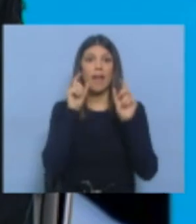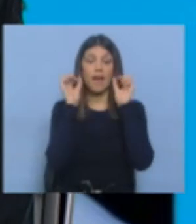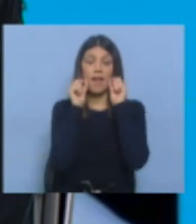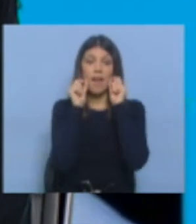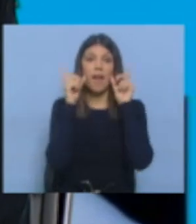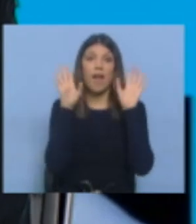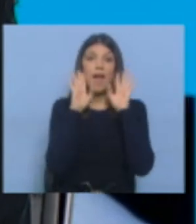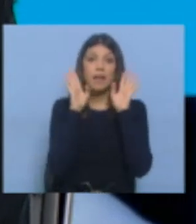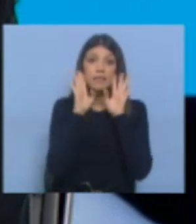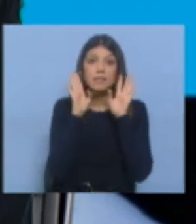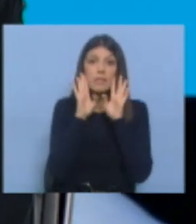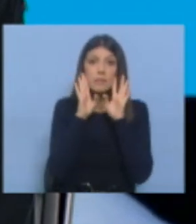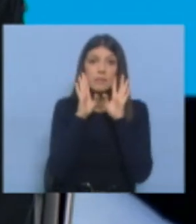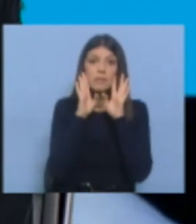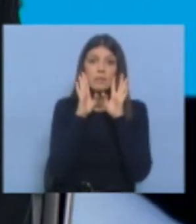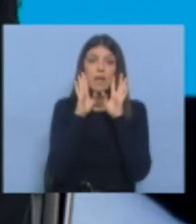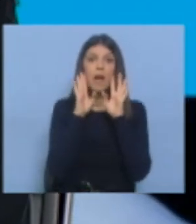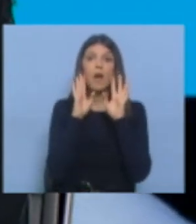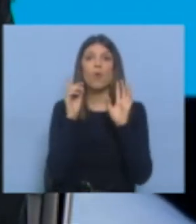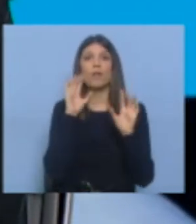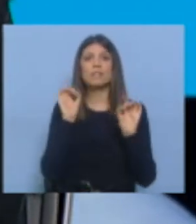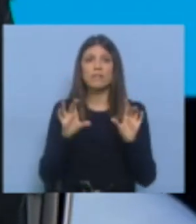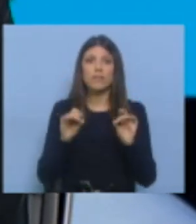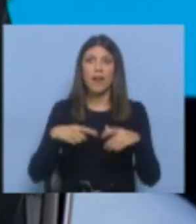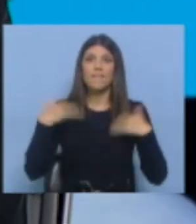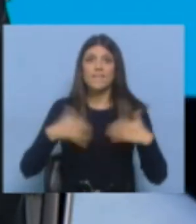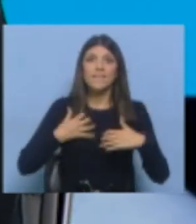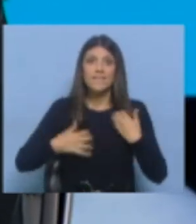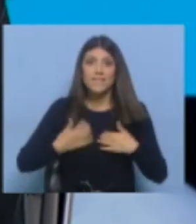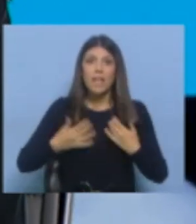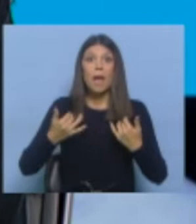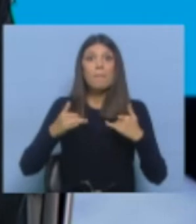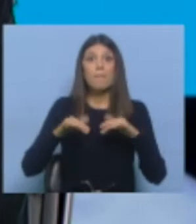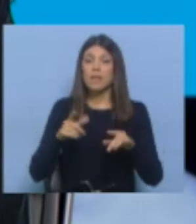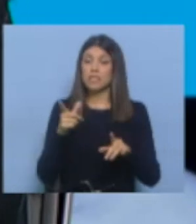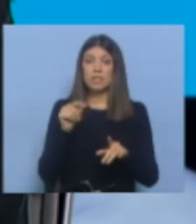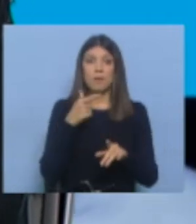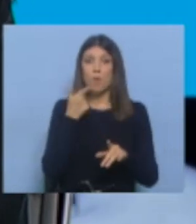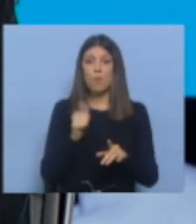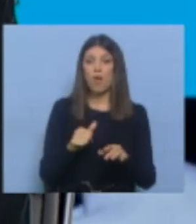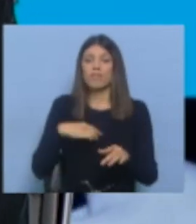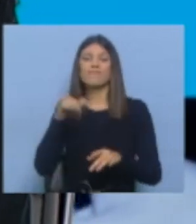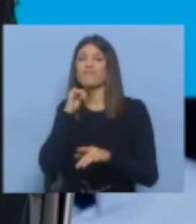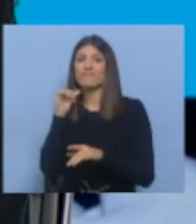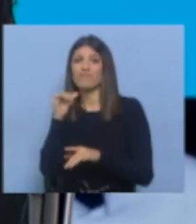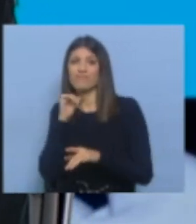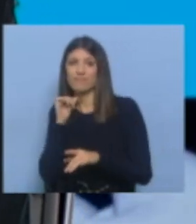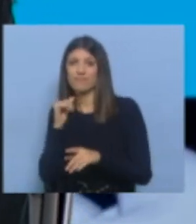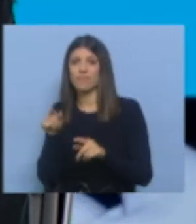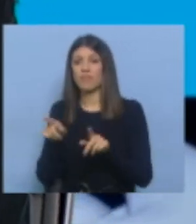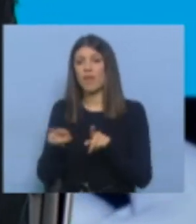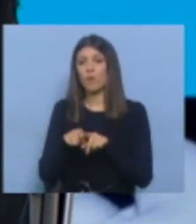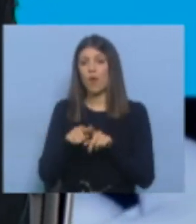está a acontecer, sem alarmismos, mas também sem subvalorizações. Ou seja, dizendo às pessoas